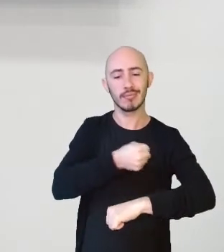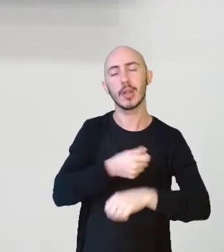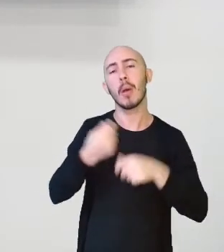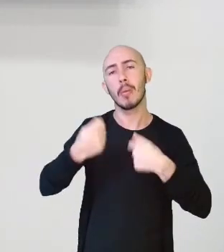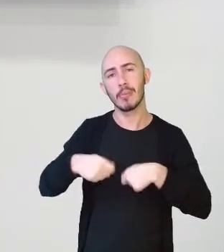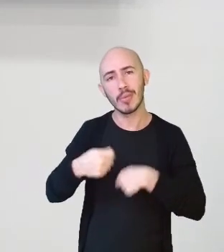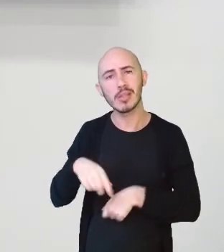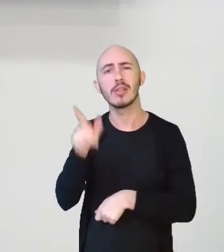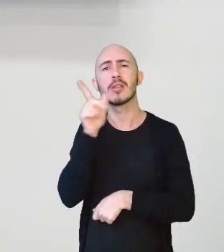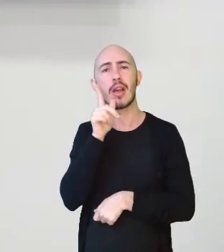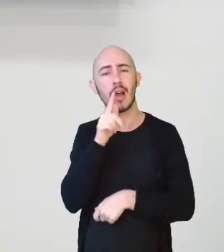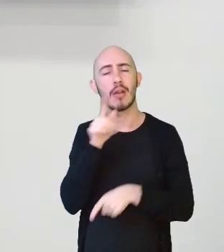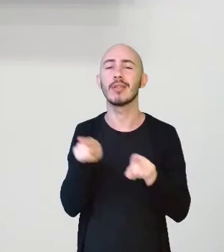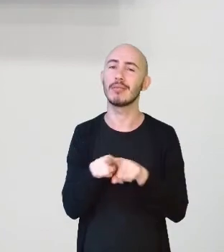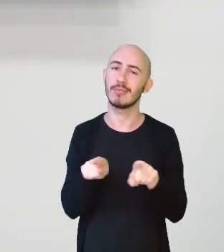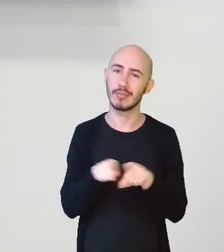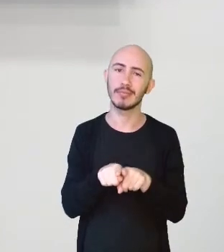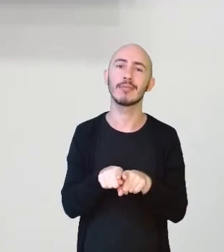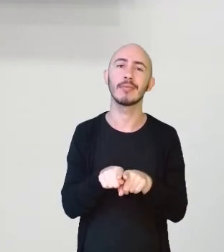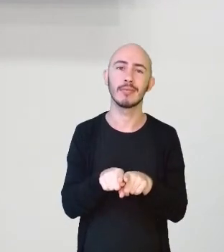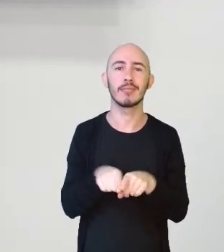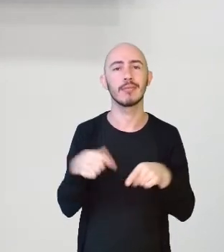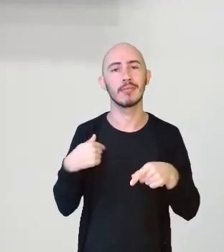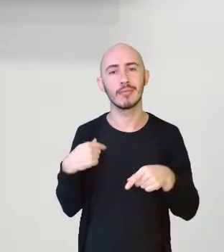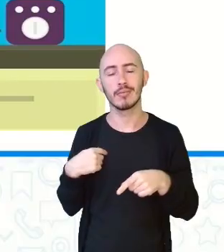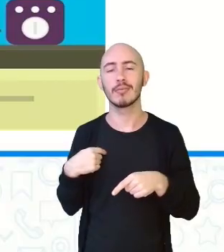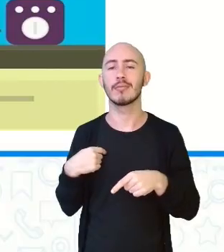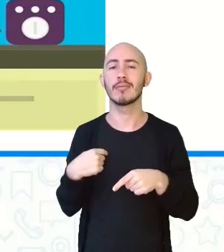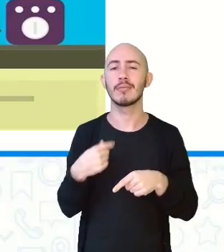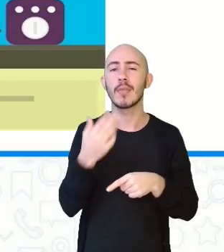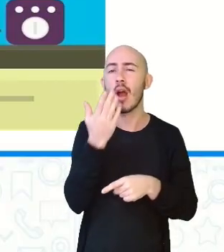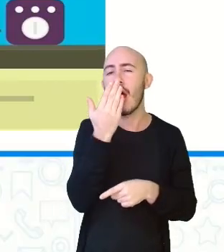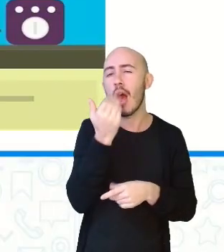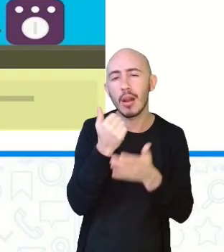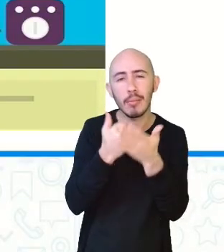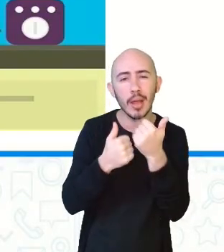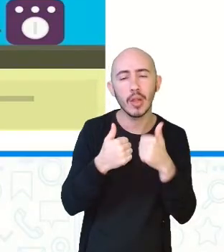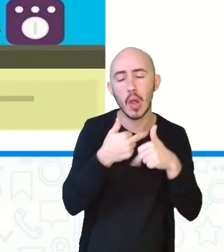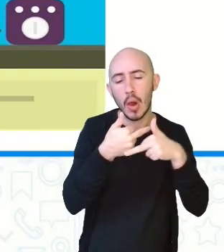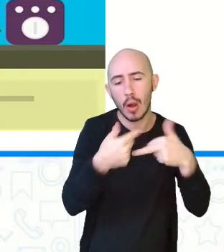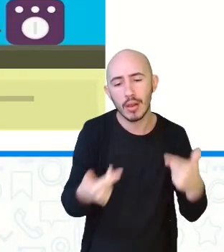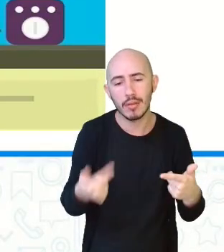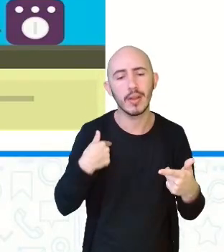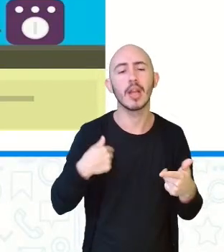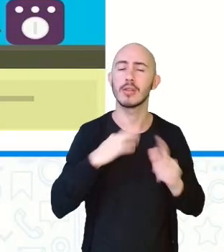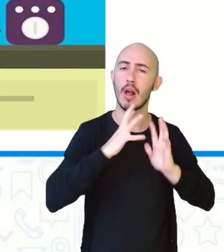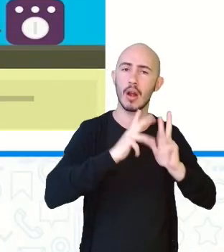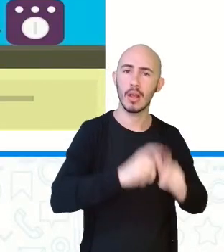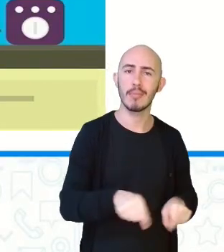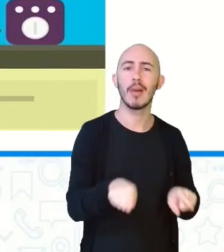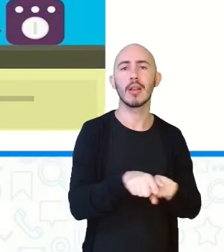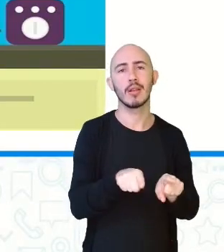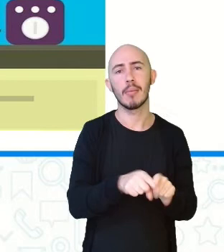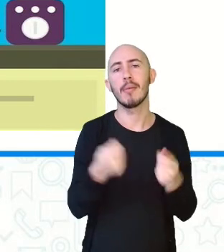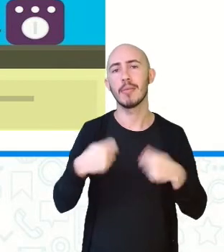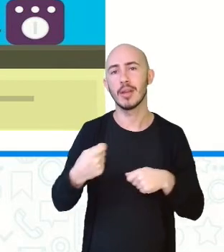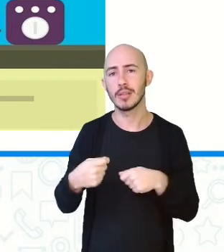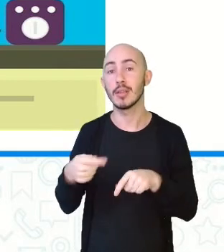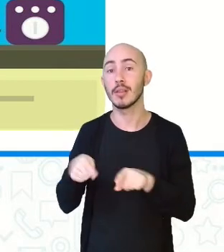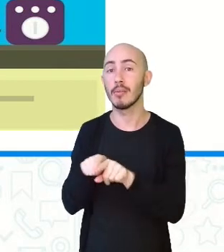da água para isso. Ele precisa lavar os alimentos. Alguns alimentos no seu